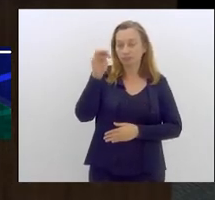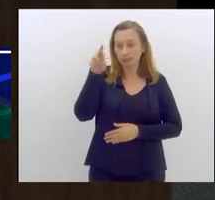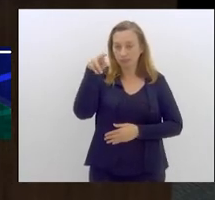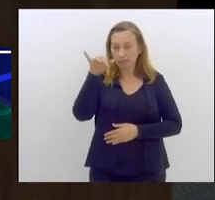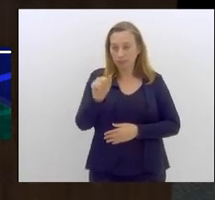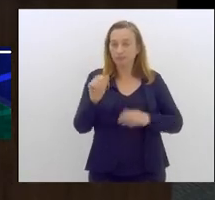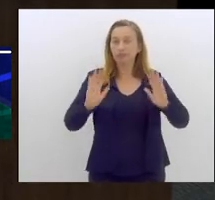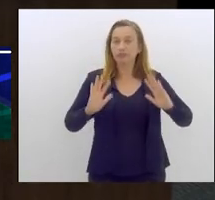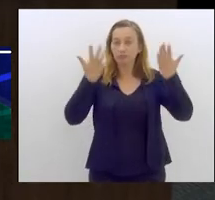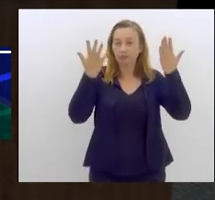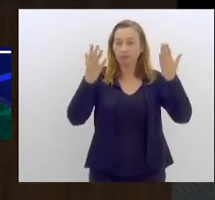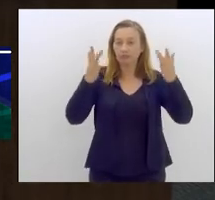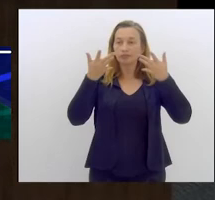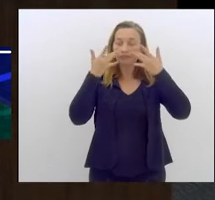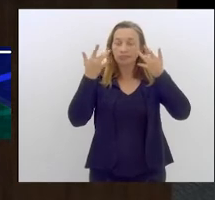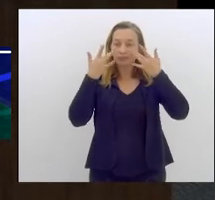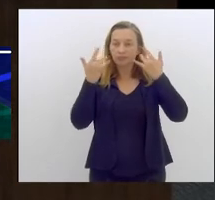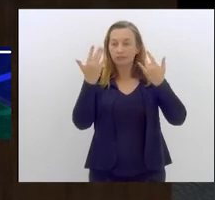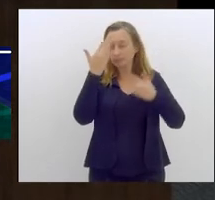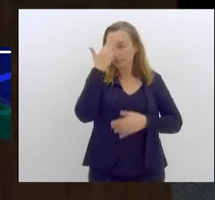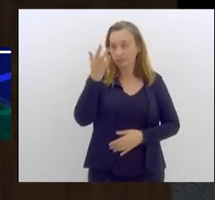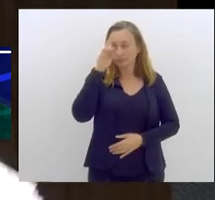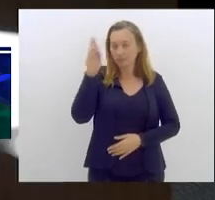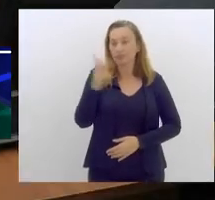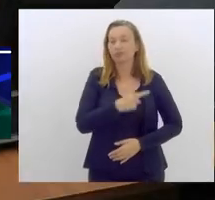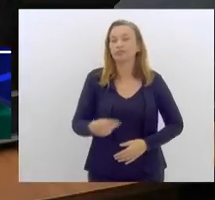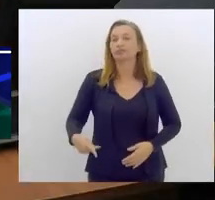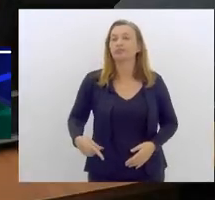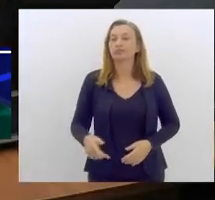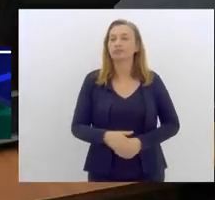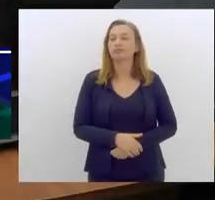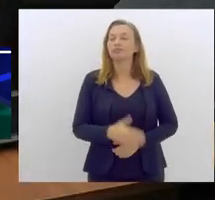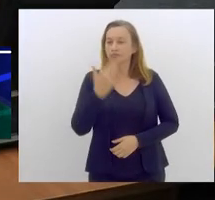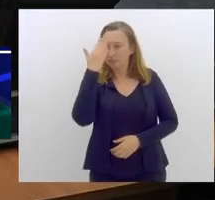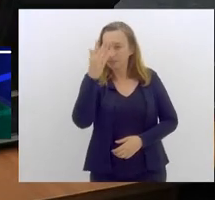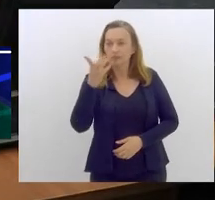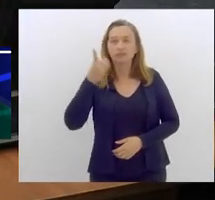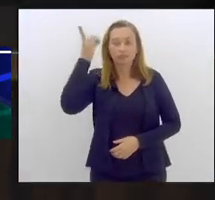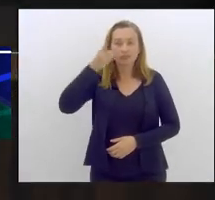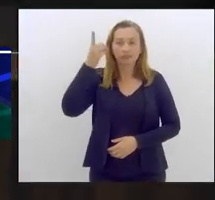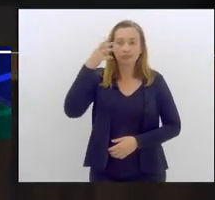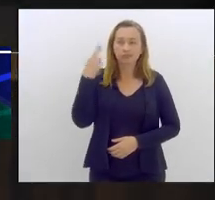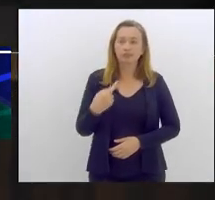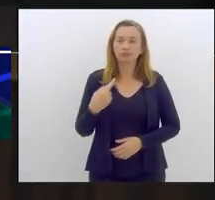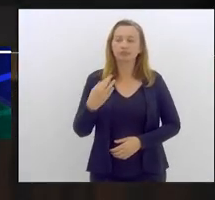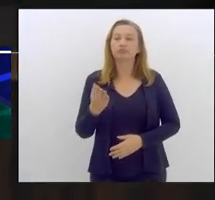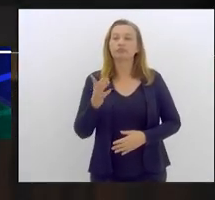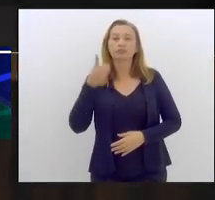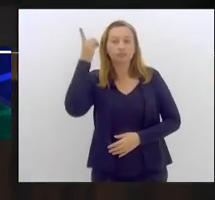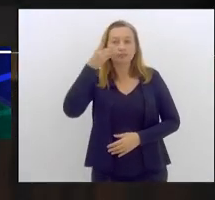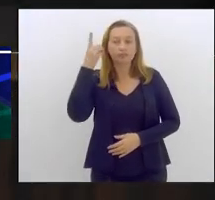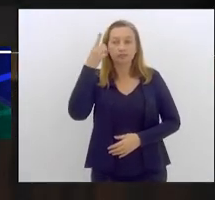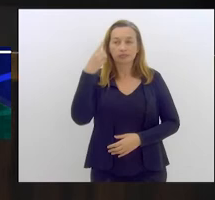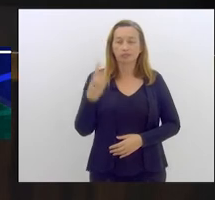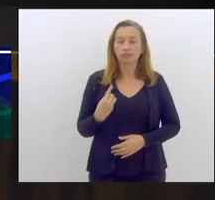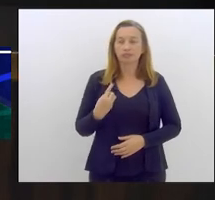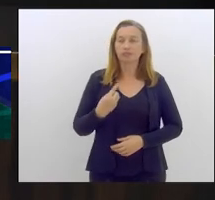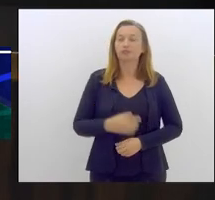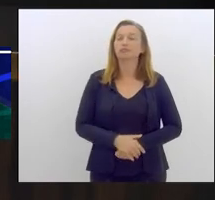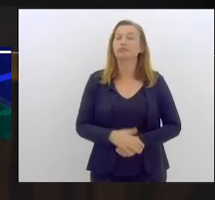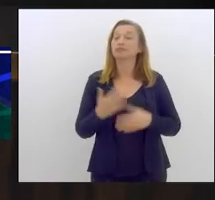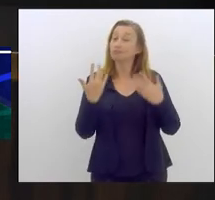o Teatro das Oprimidas. Obrigada, senhora presidenta. Obrigada, deputada Renata. Deputada Dani Monteiro. Deputada Obrigado.